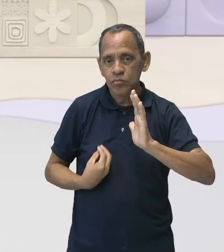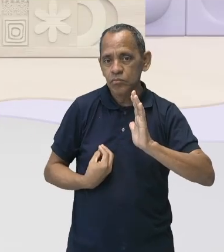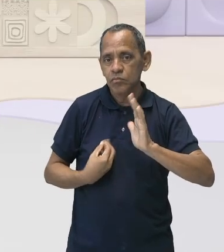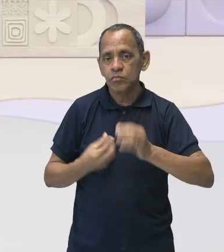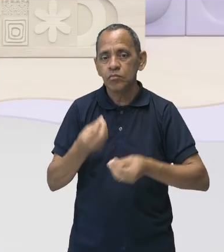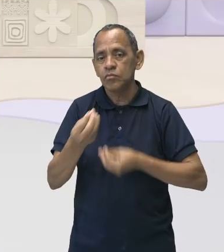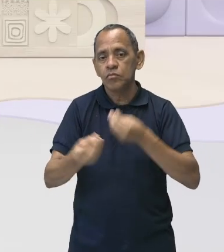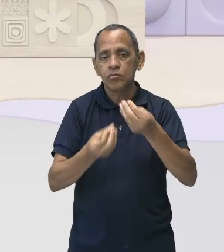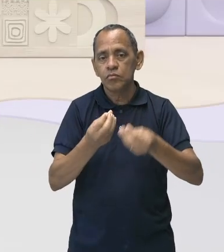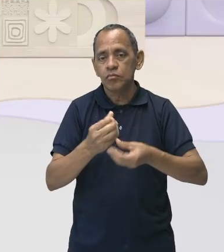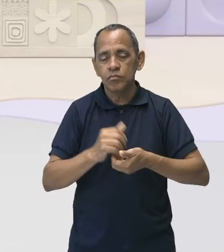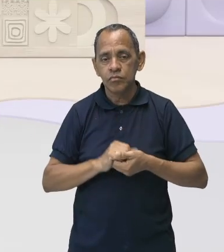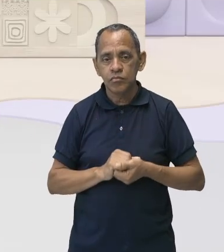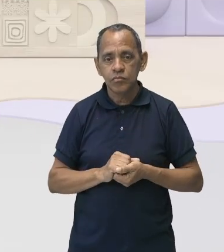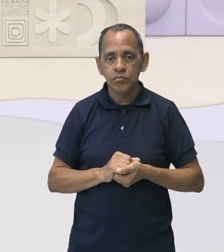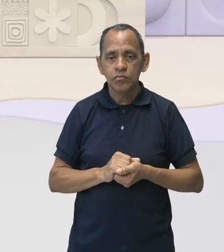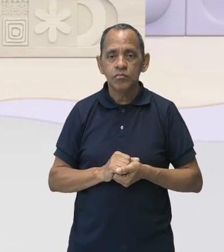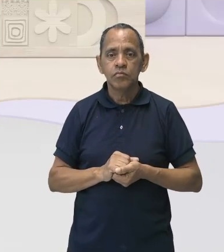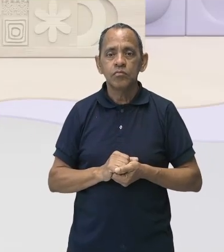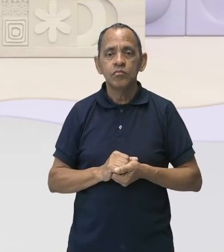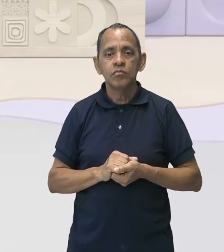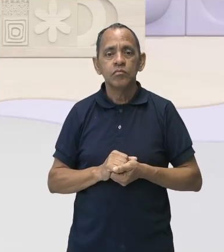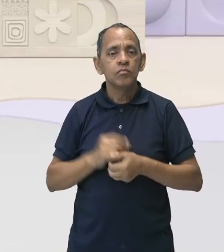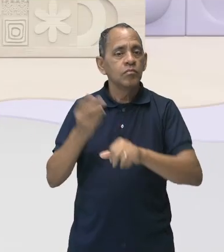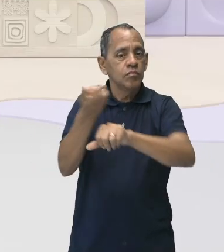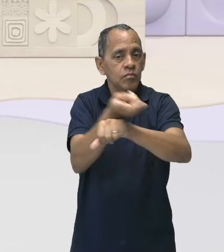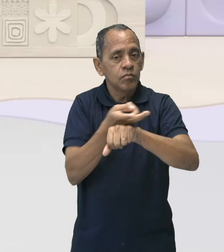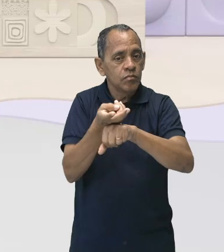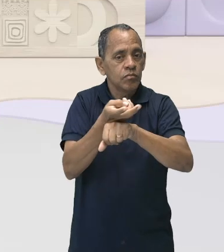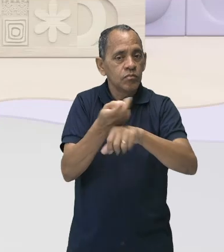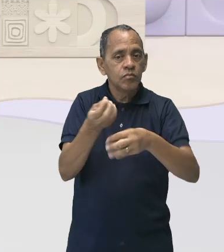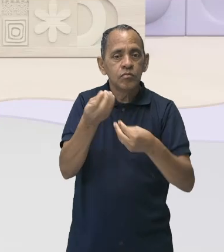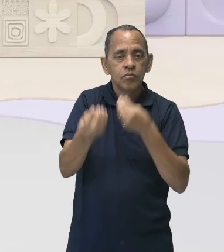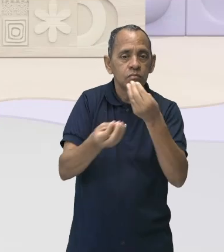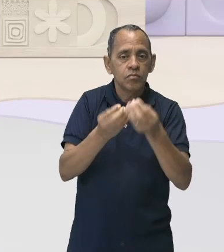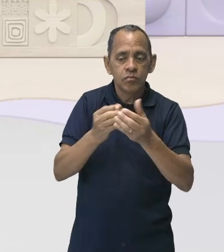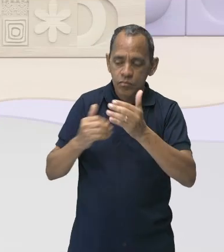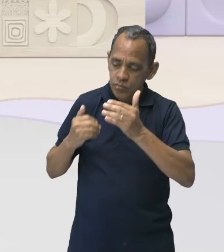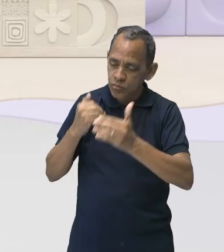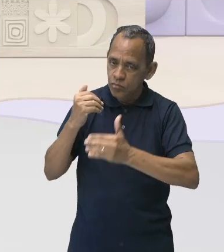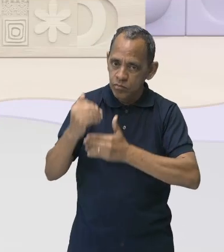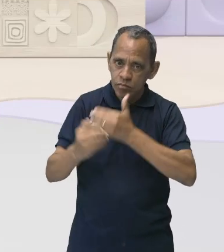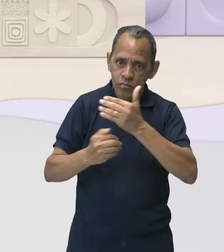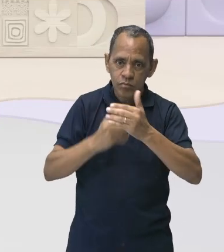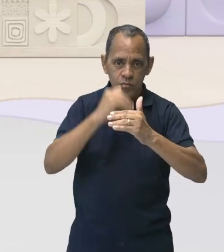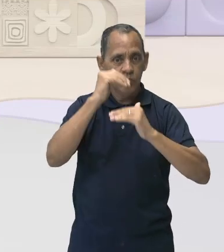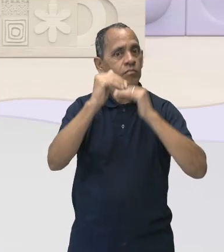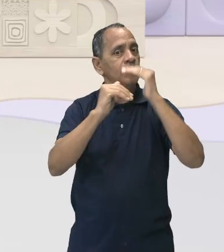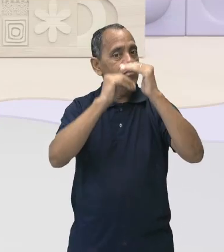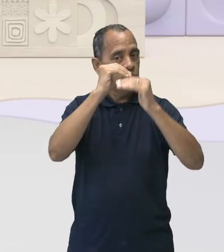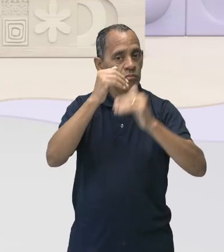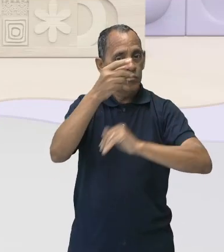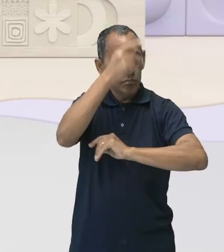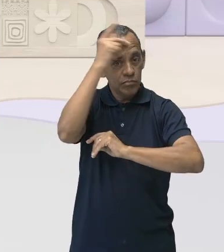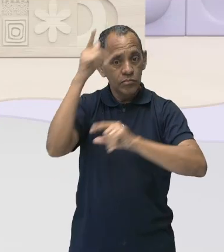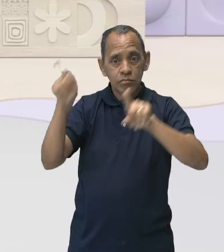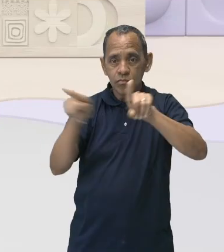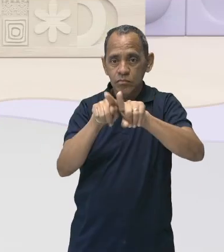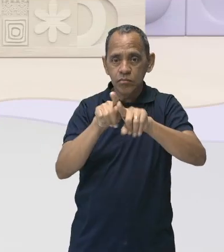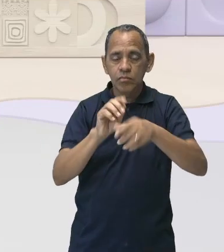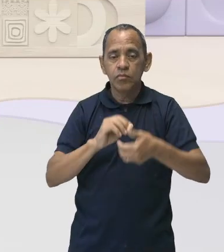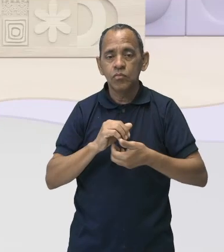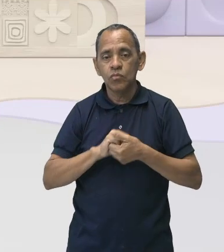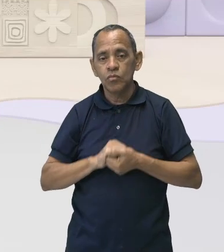vida, ela também busca o desenvolvimento da pessoa. Ela busca, com esse desenvolvimento da